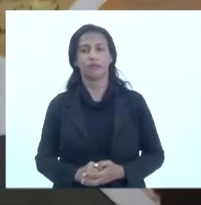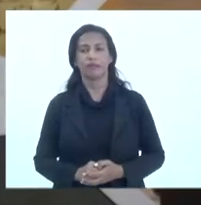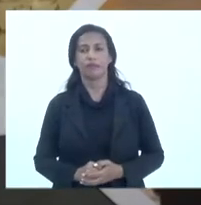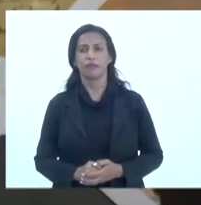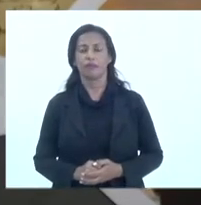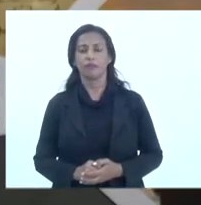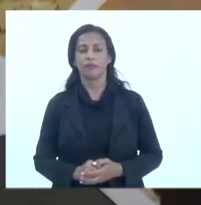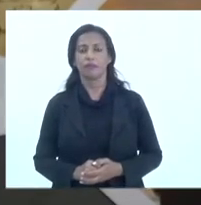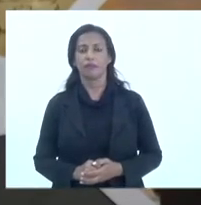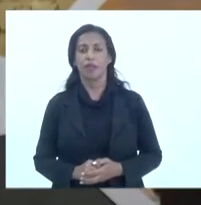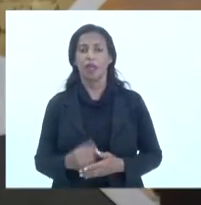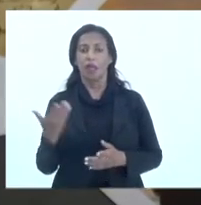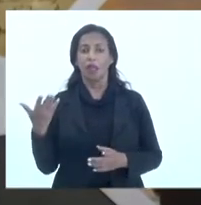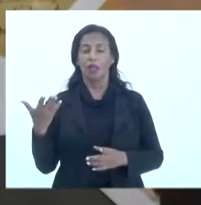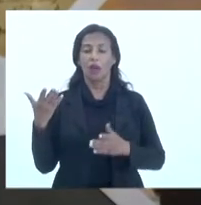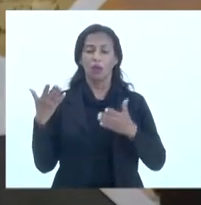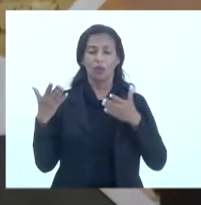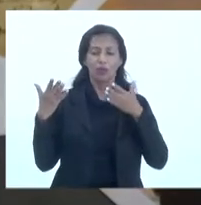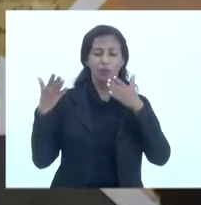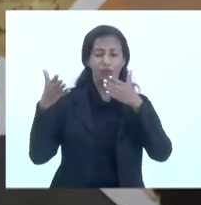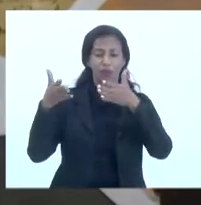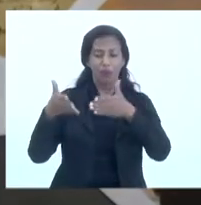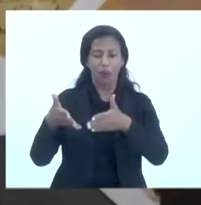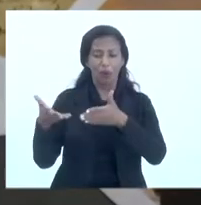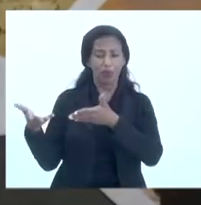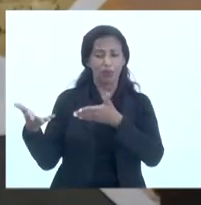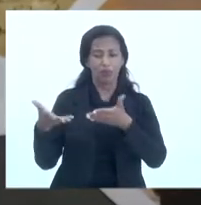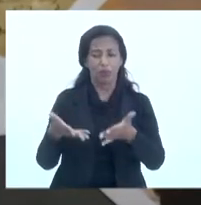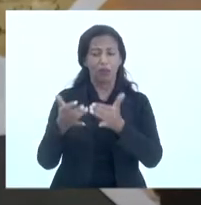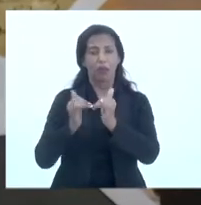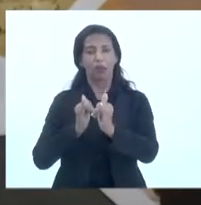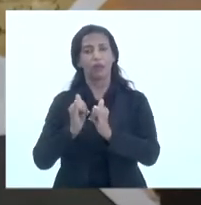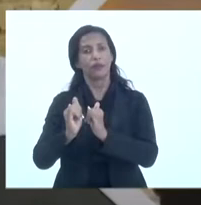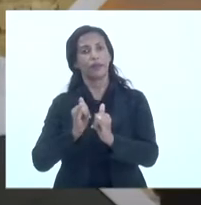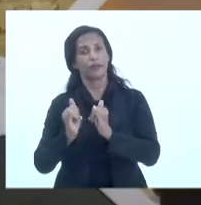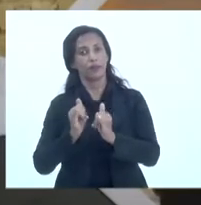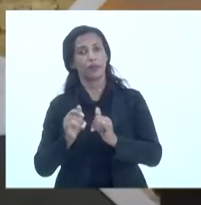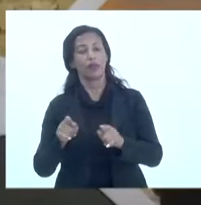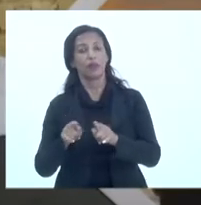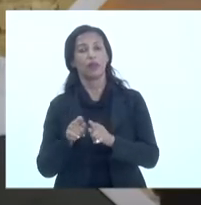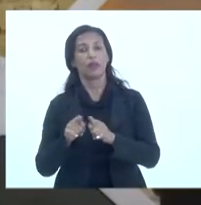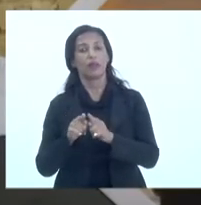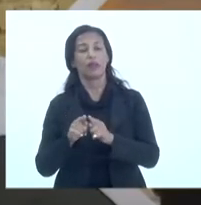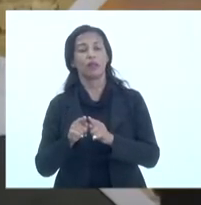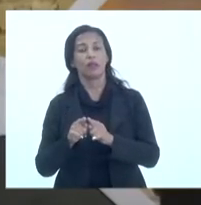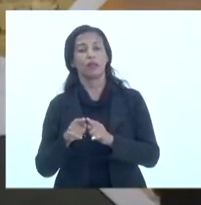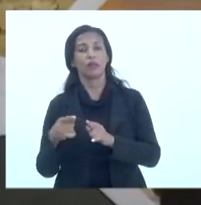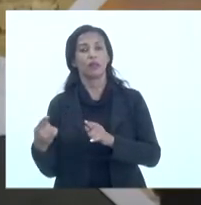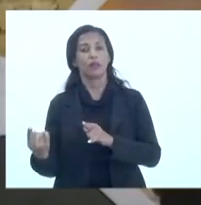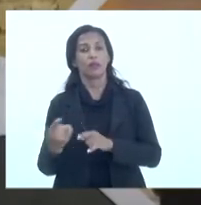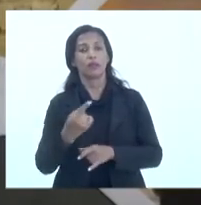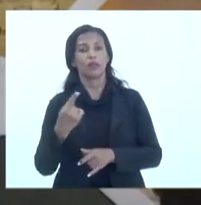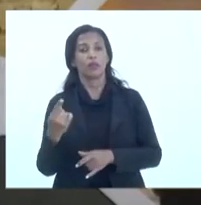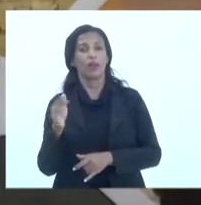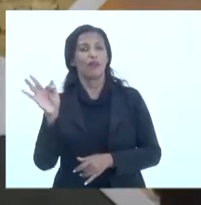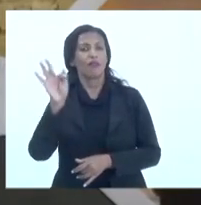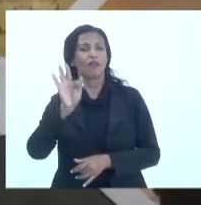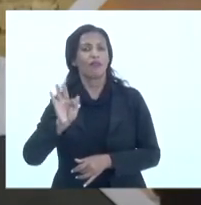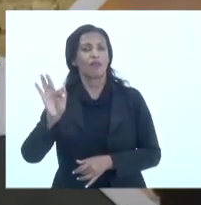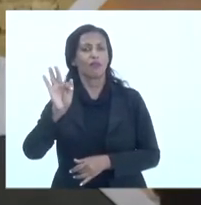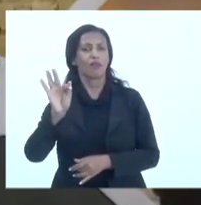dar um foco e trazer alguns dados também sobre a nossa unidade, a Faculdade de